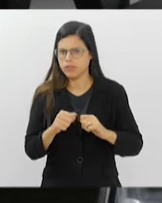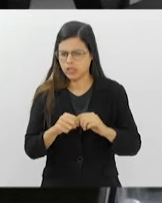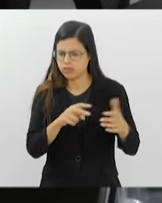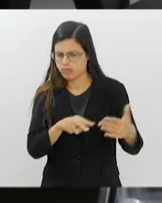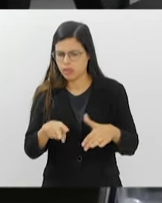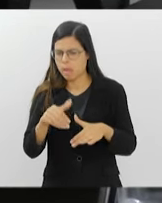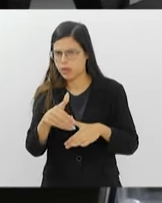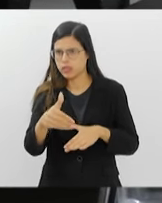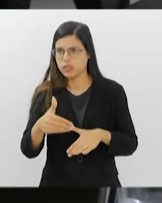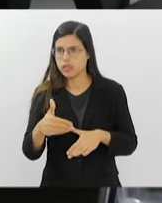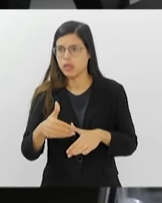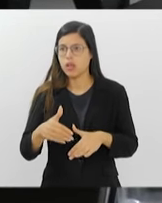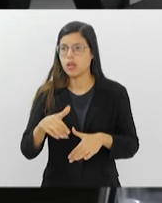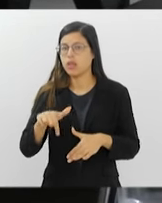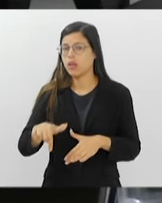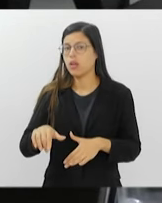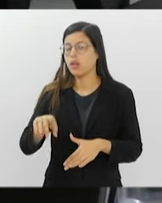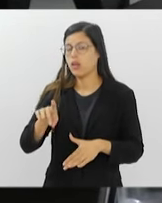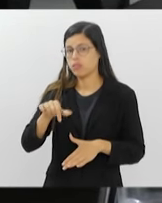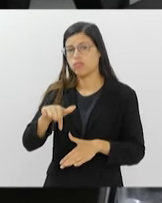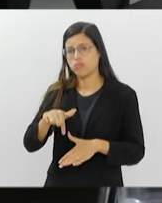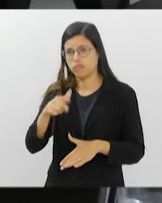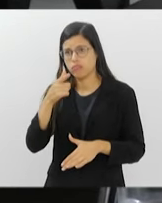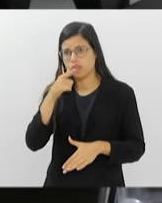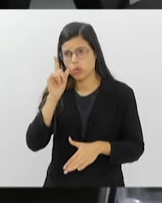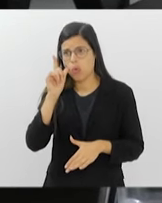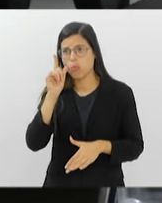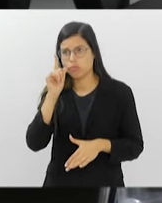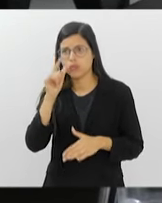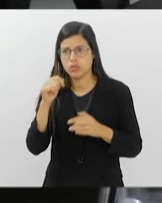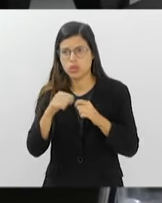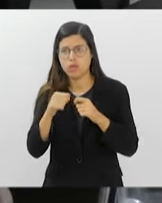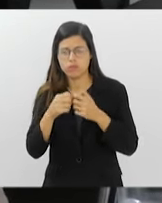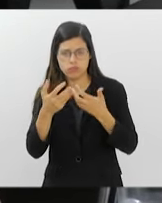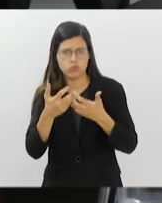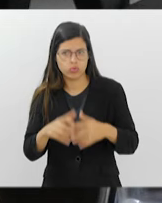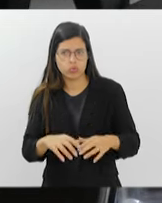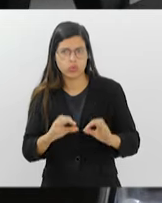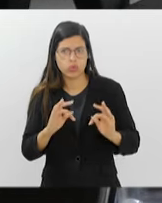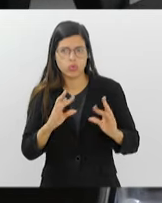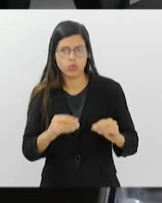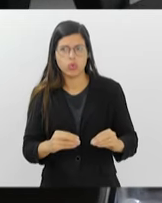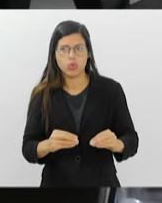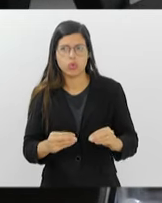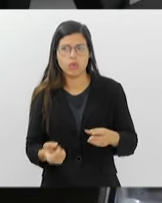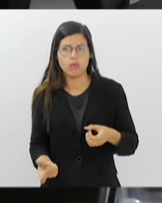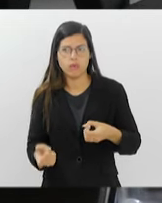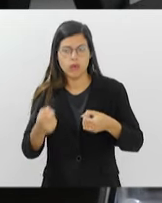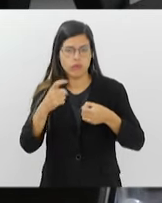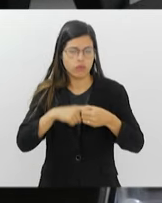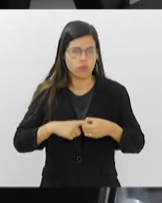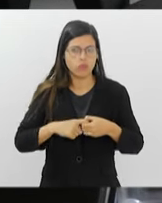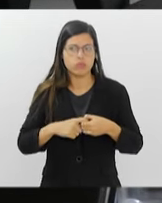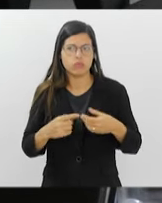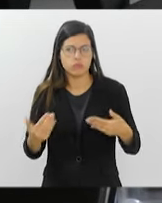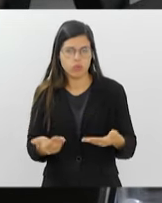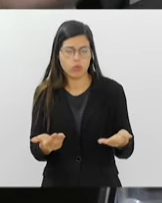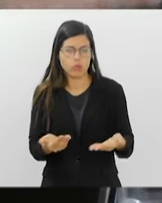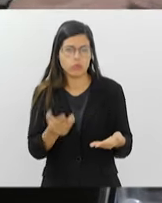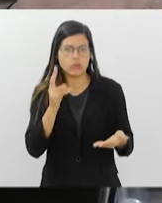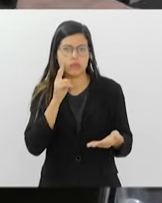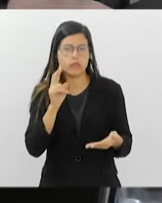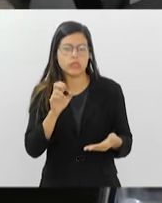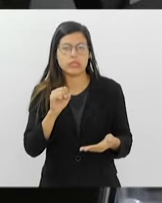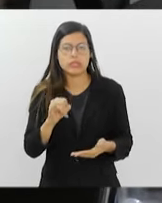praticamente estavam cumprindo tudo ontem a gente vai voltar para uma vistoria hoje lá para ver se apenas os extintores foram colocados tem esse